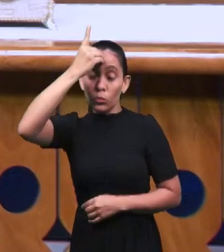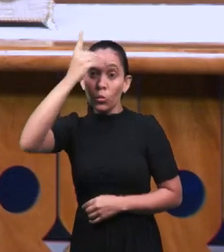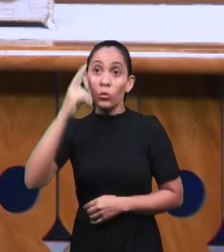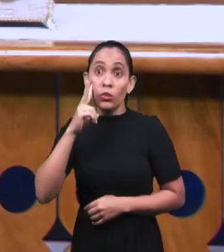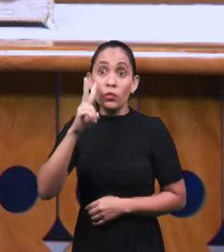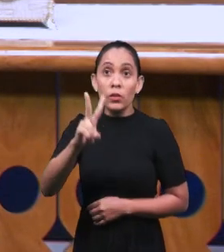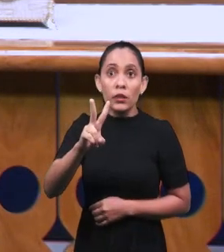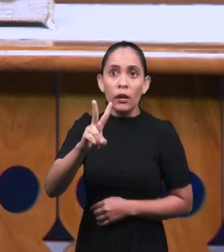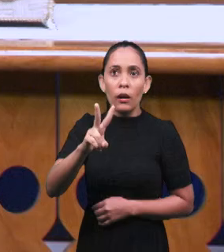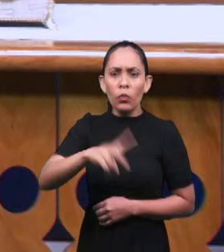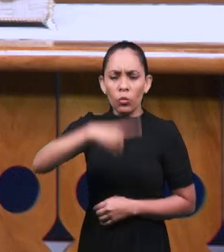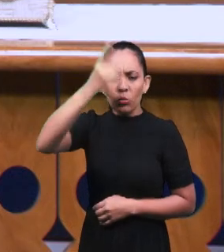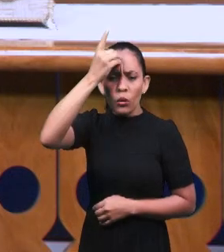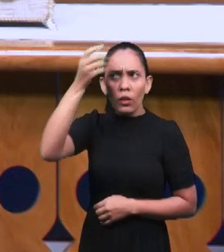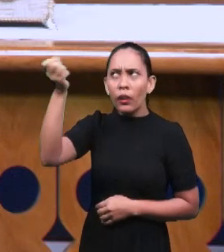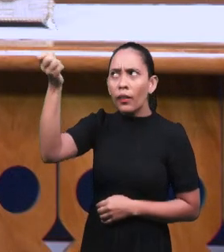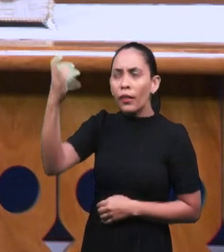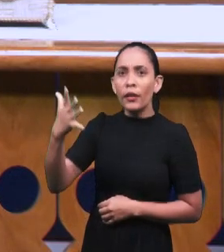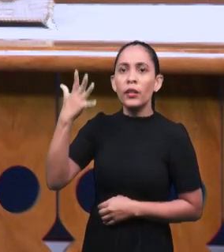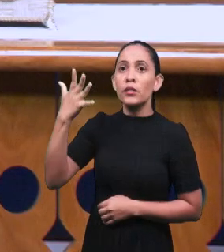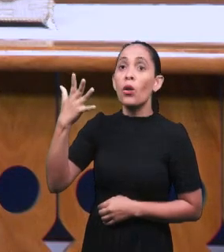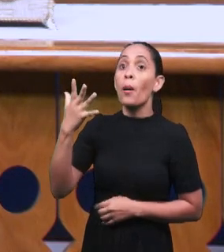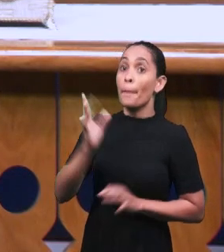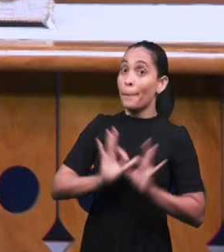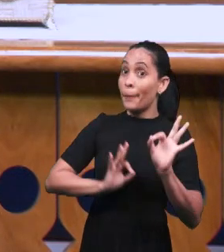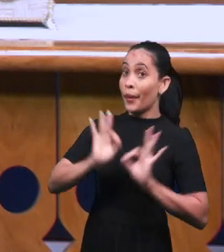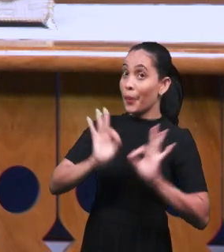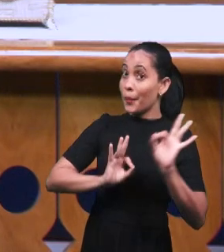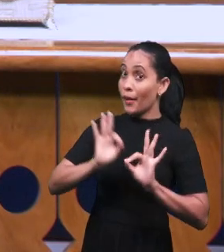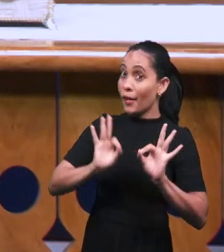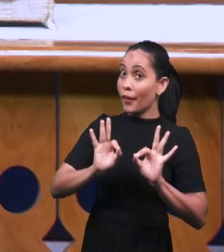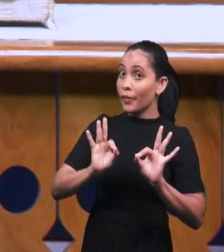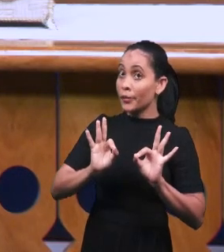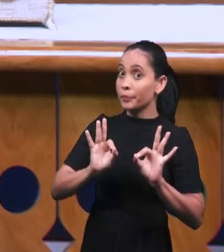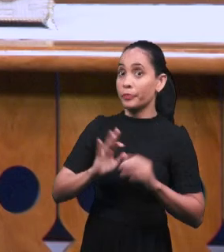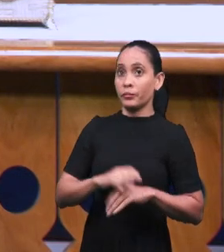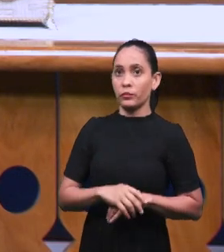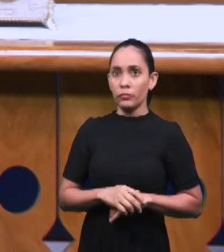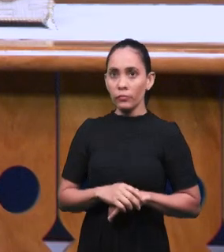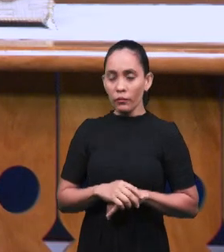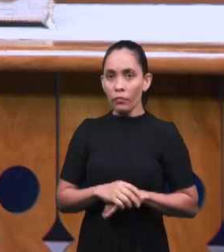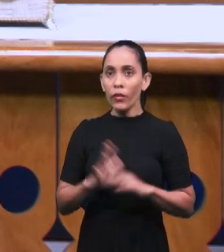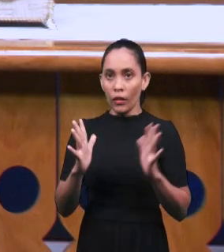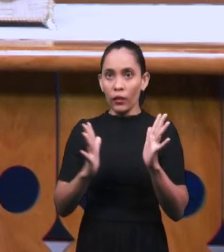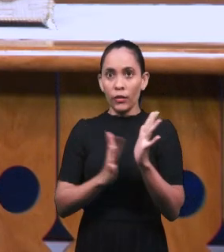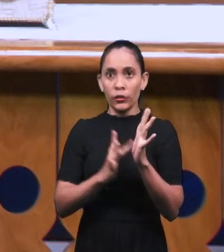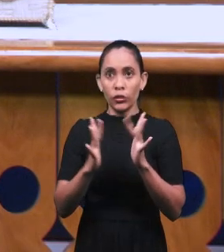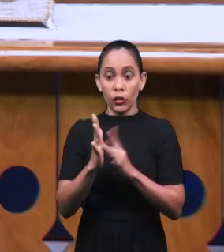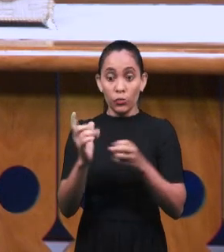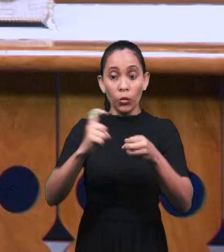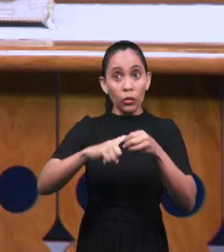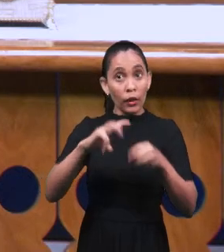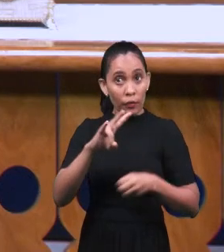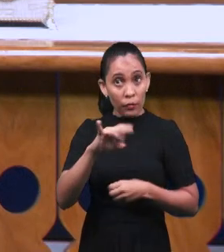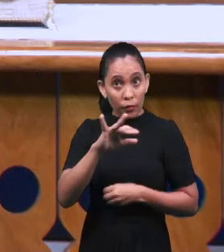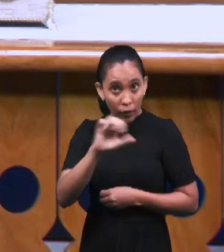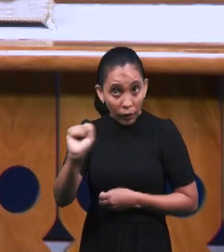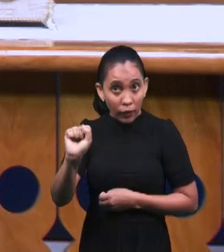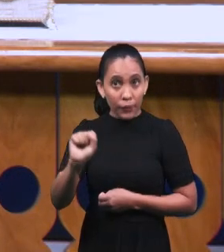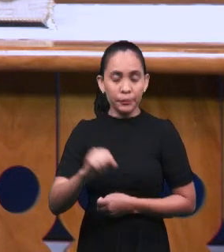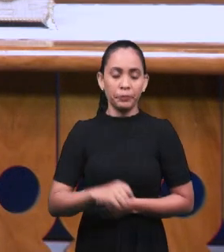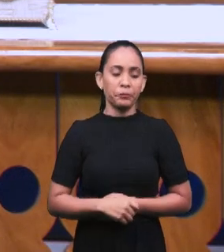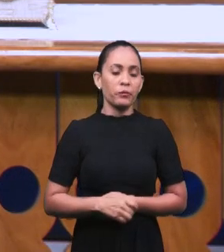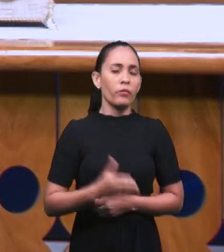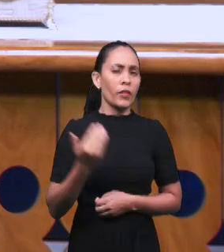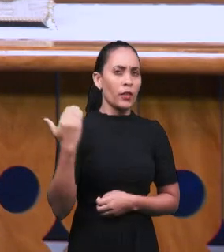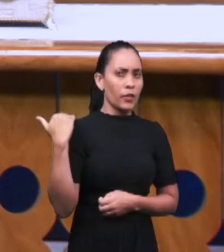revelações da parte do Senhor. Diz: olha, prepara, Jesus está às portas. Há dias atrás nós sabemos o testemunho de